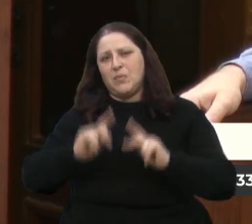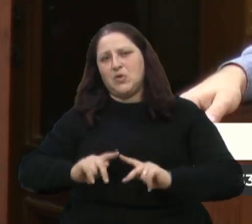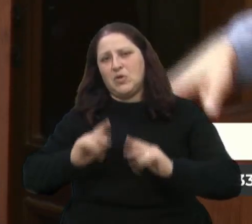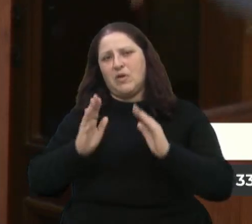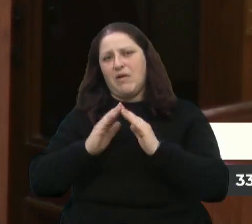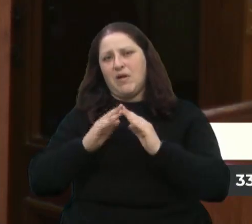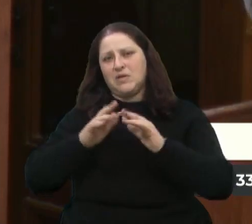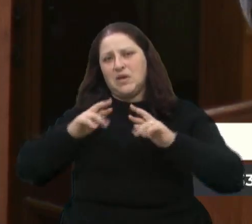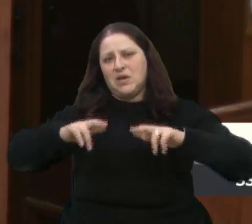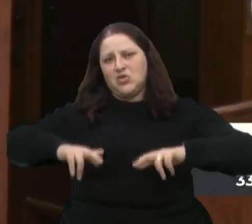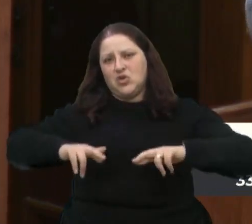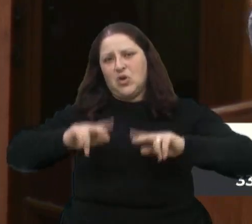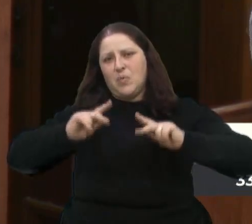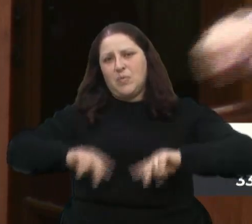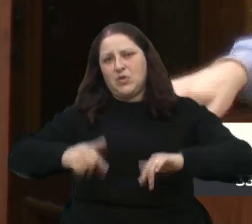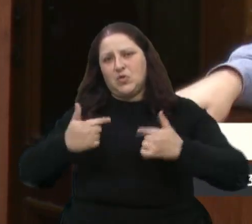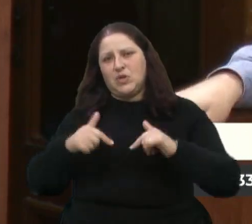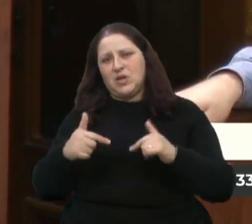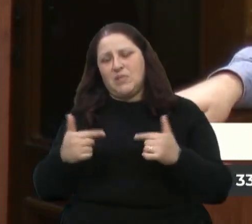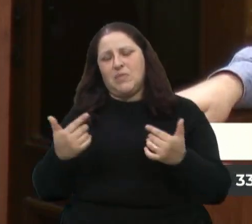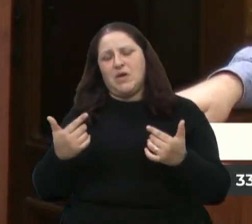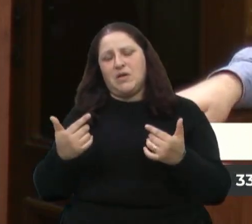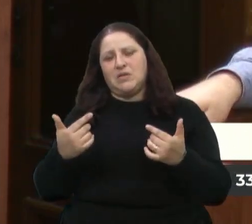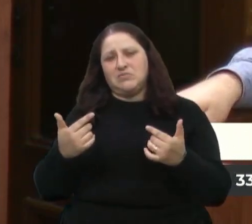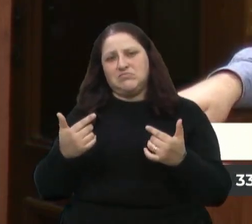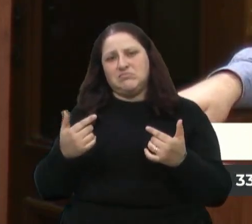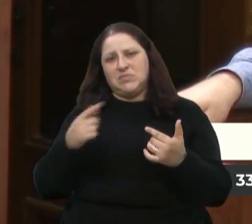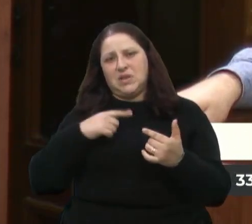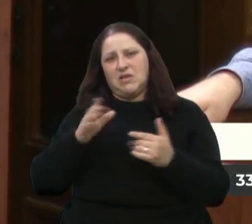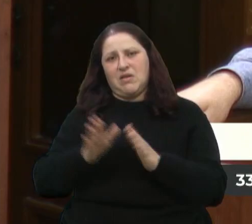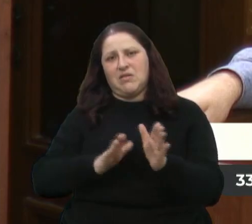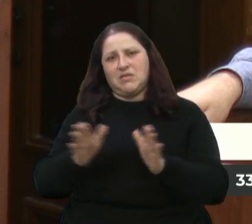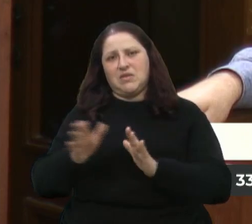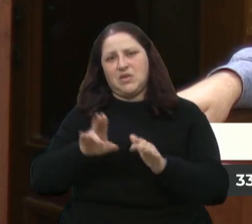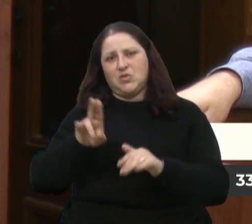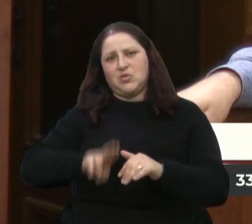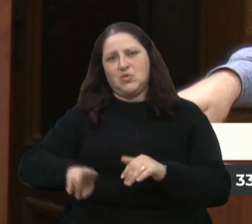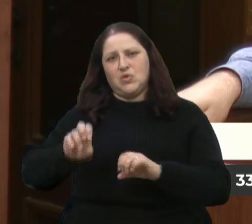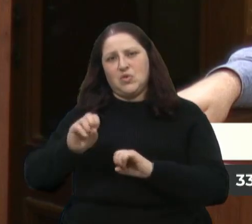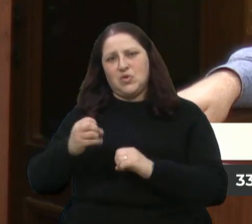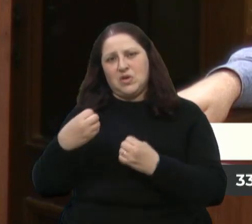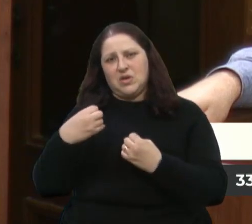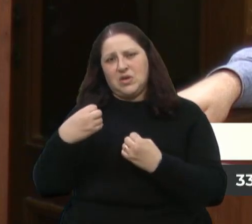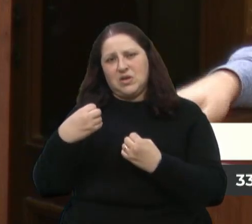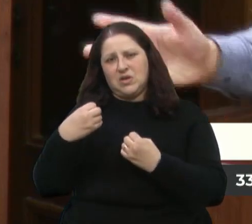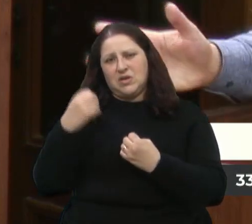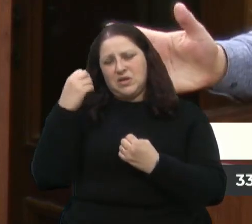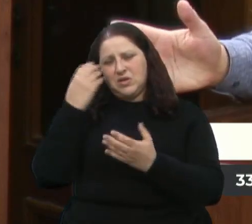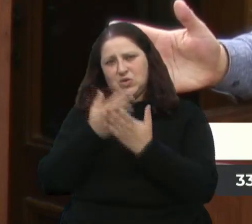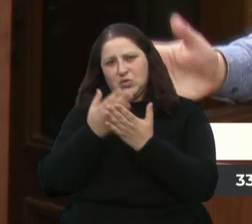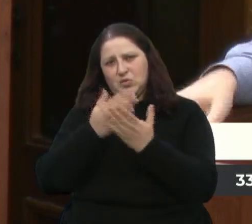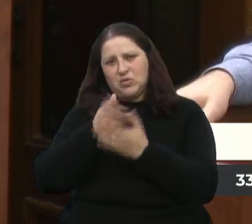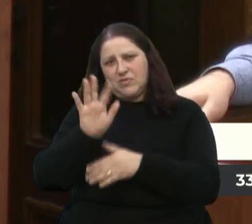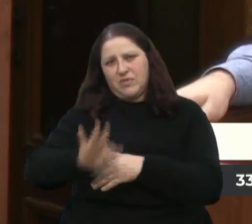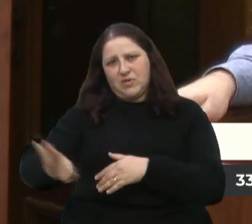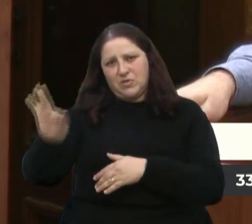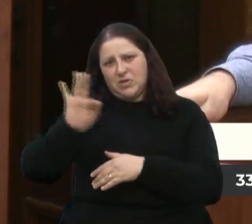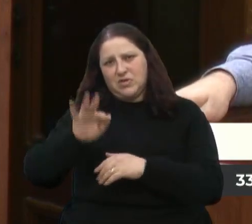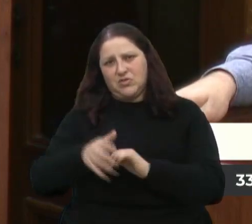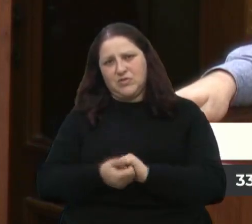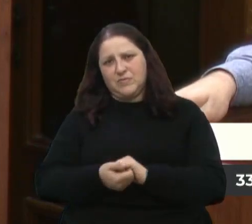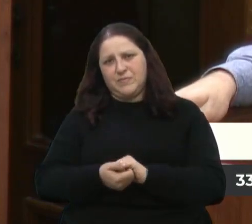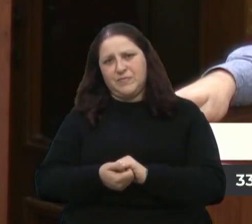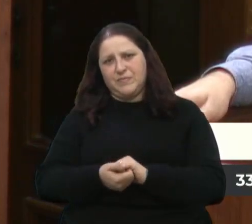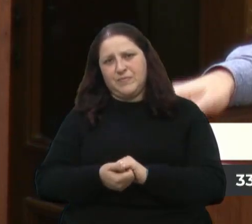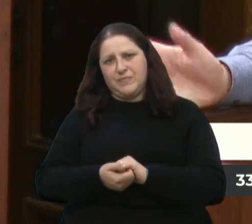região, para os trabalhadores e trabalhadoras terem acesso ao ensino superior. Hoje, uma pessoa pode